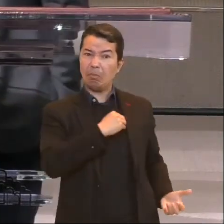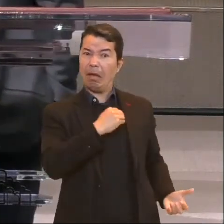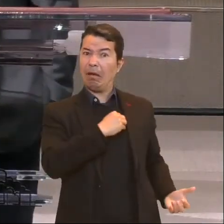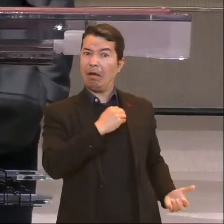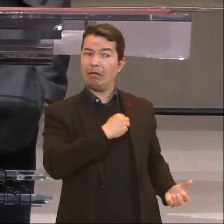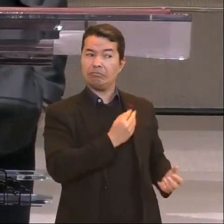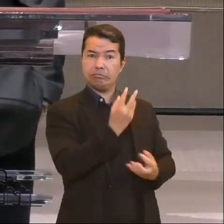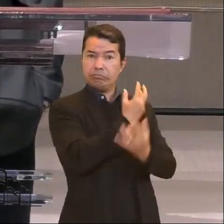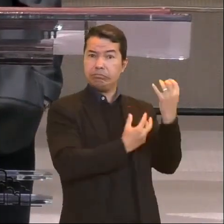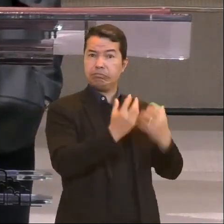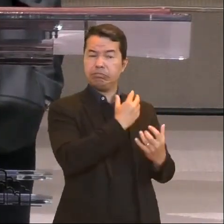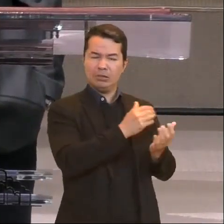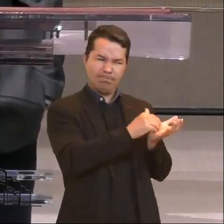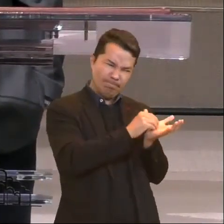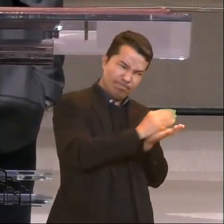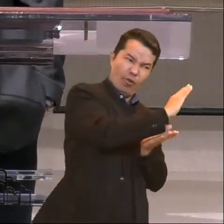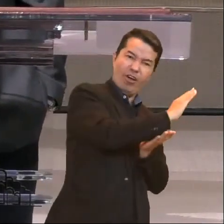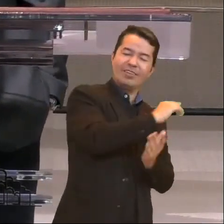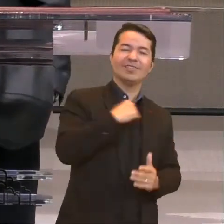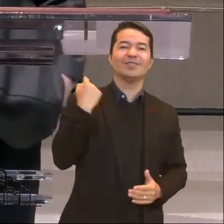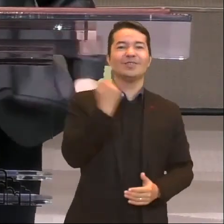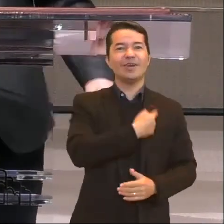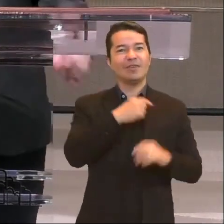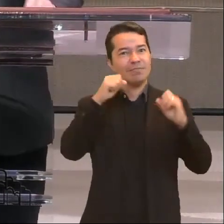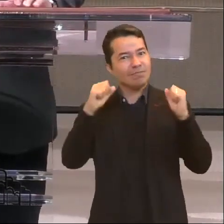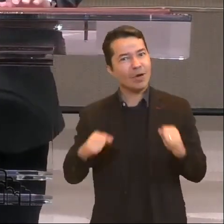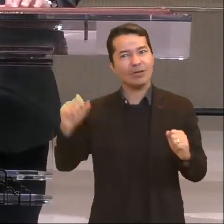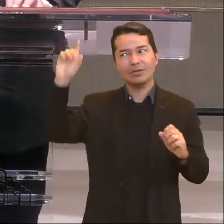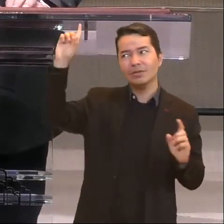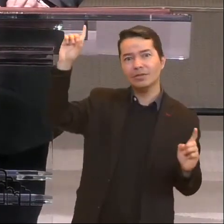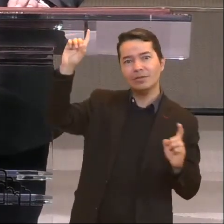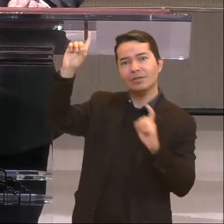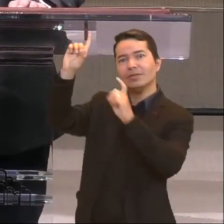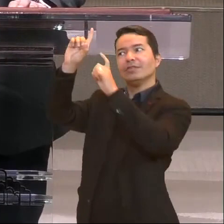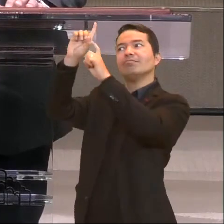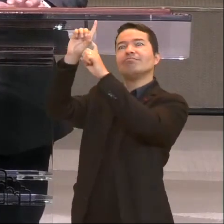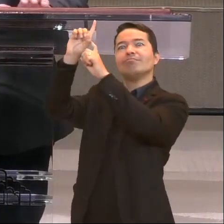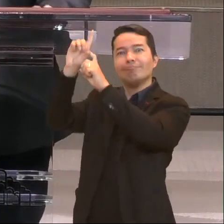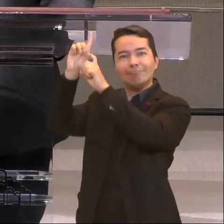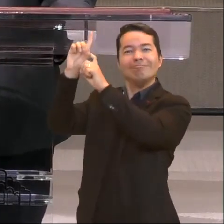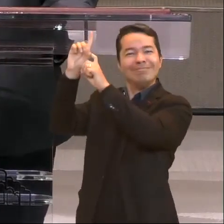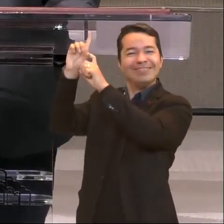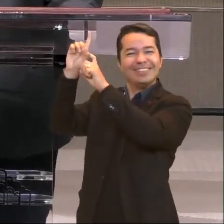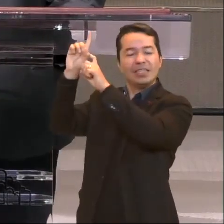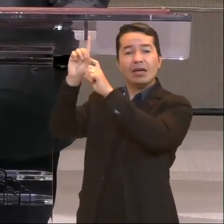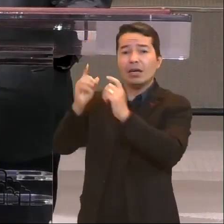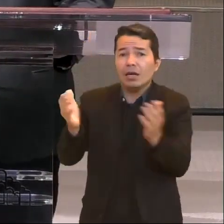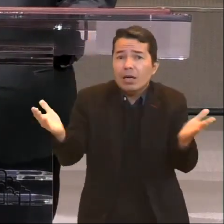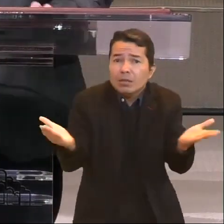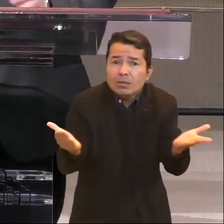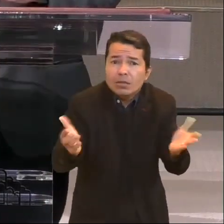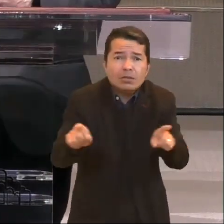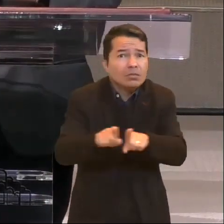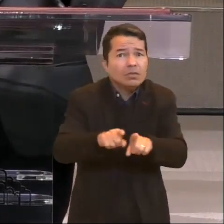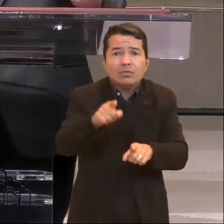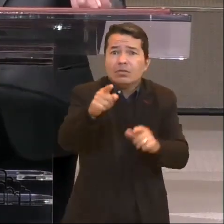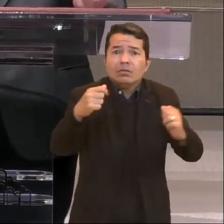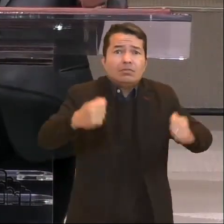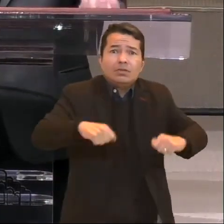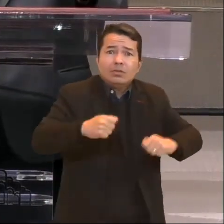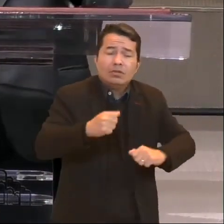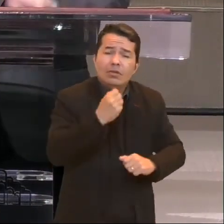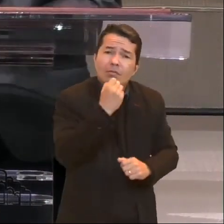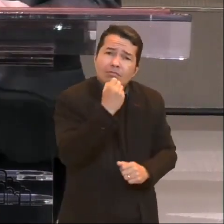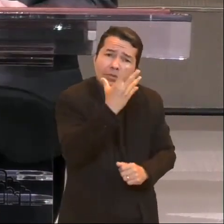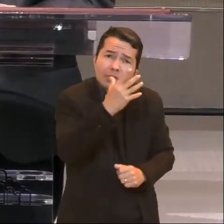mundo e pudéssemos tomar parte na sua natureza divina. Por isso mesmo, façam todo o possível para juntar a